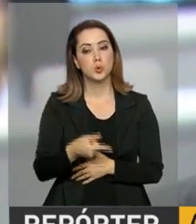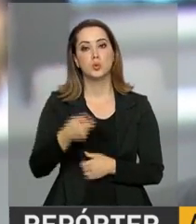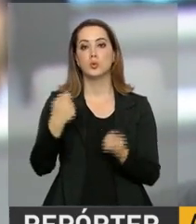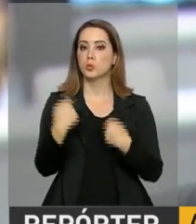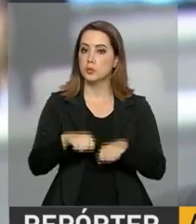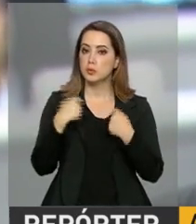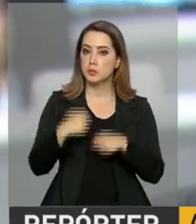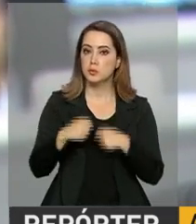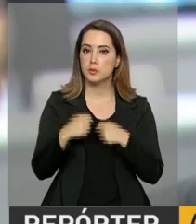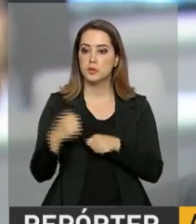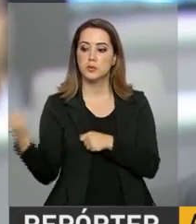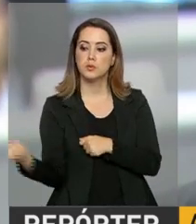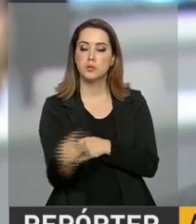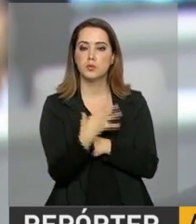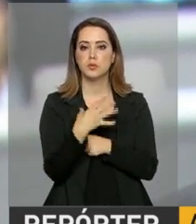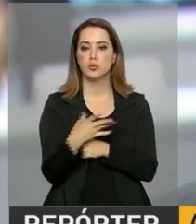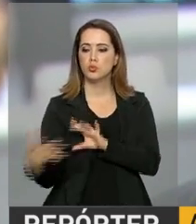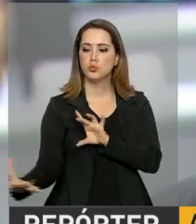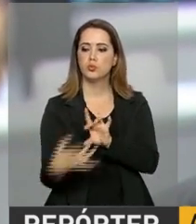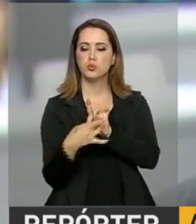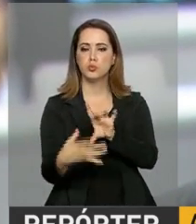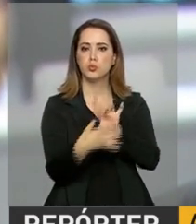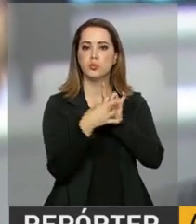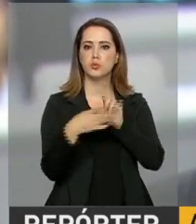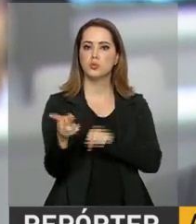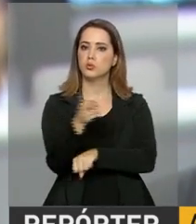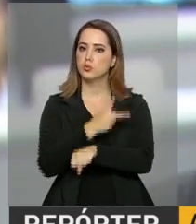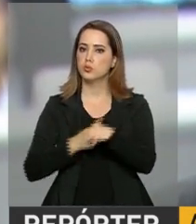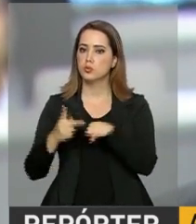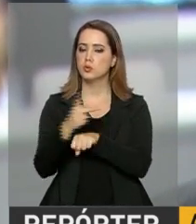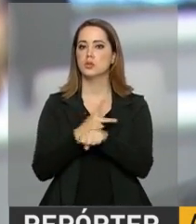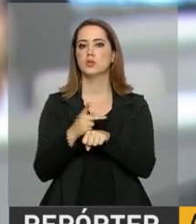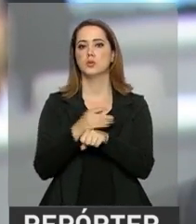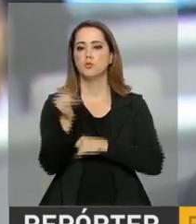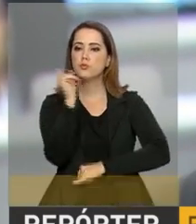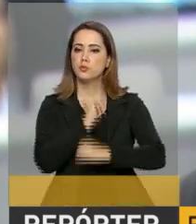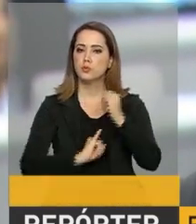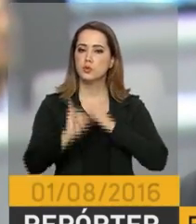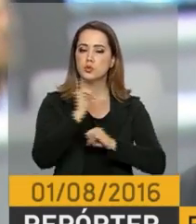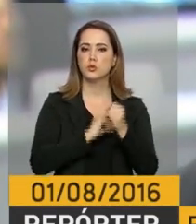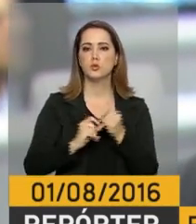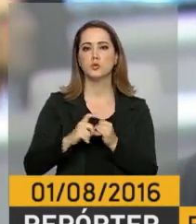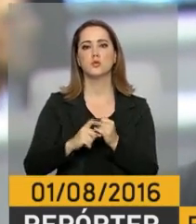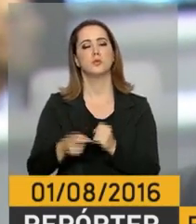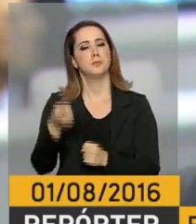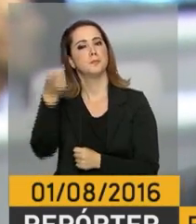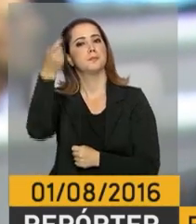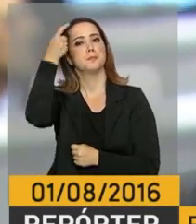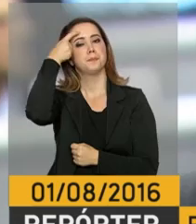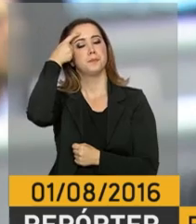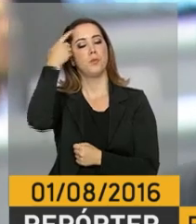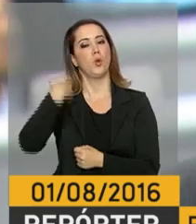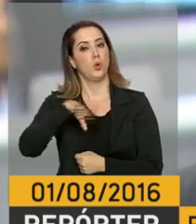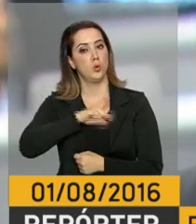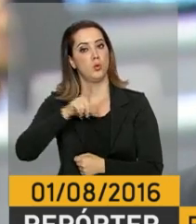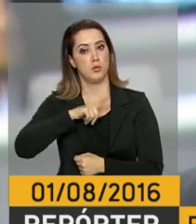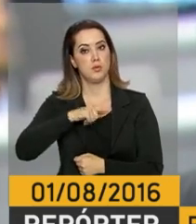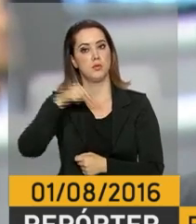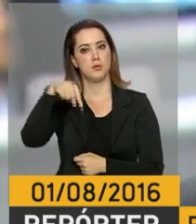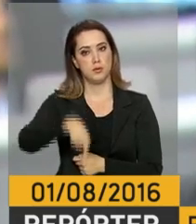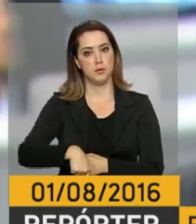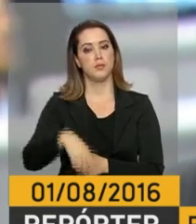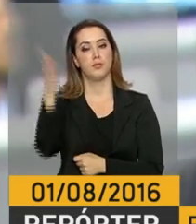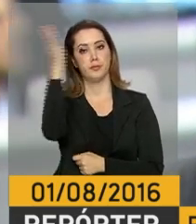moderno, tudo que há de integração com outros países, tudo que há de informação, inteligência, nós temos no Brasil. Então